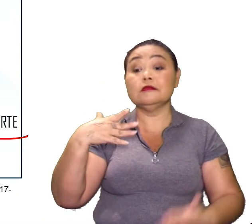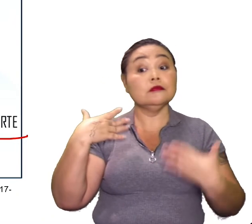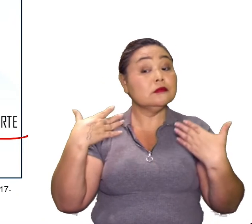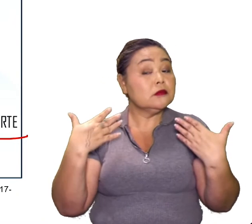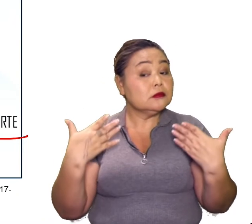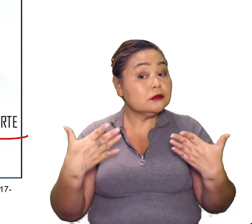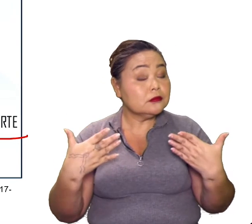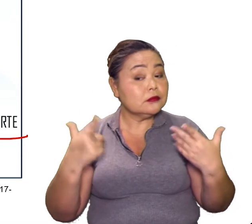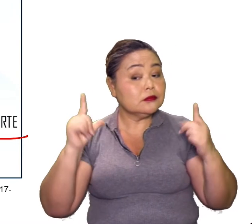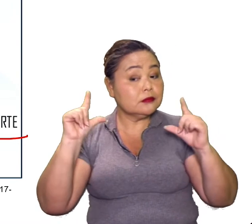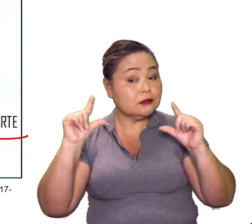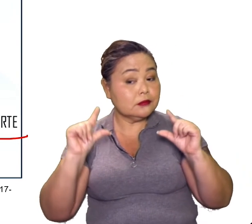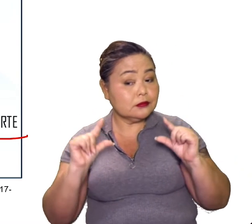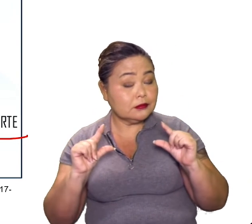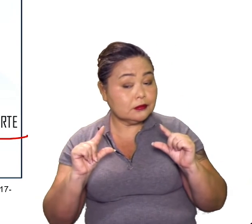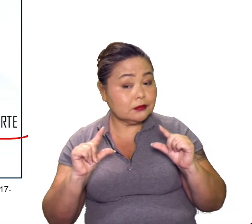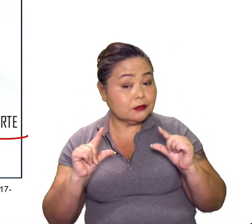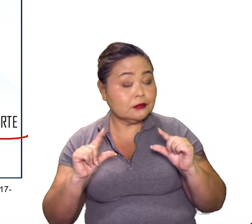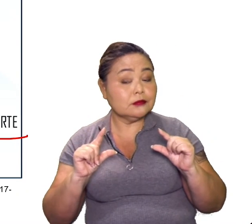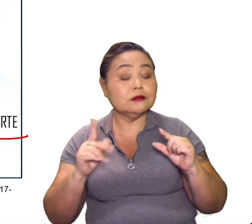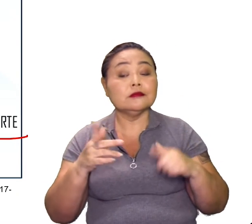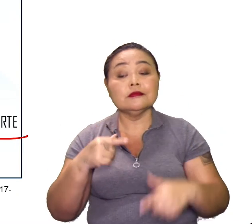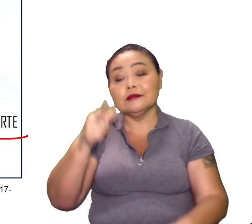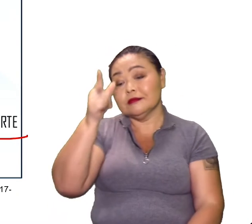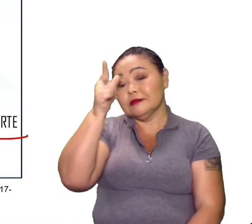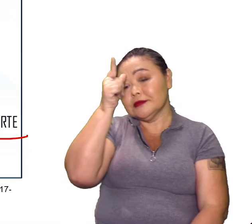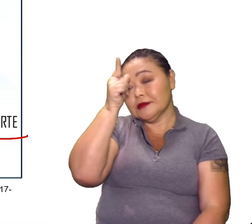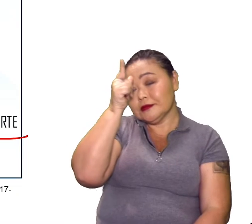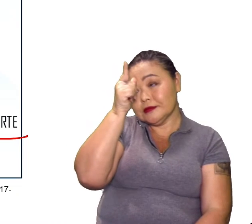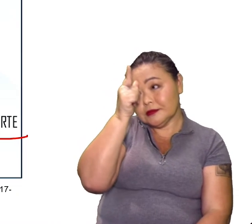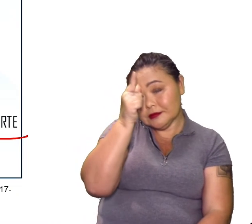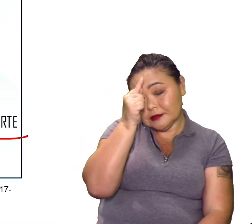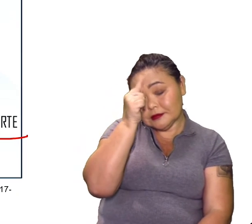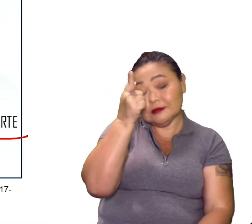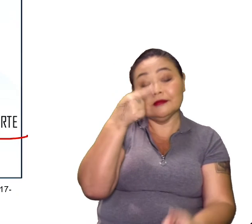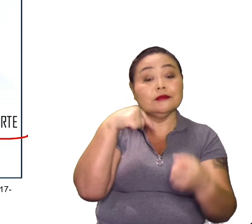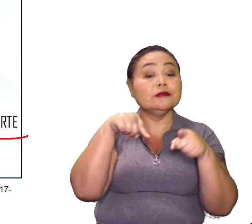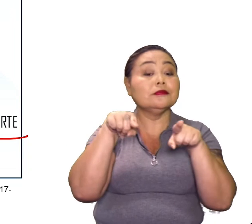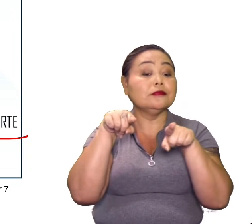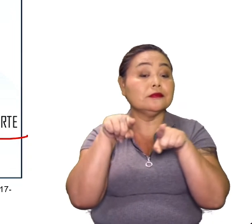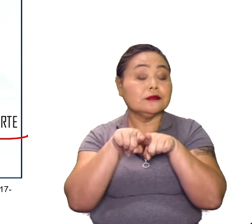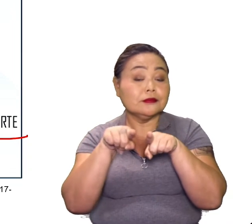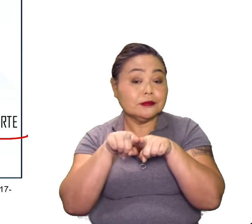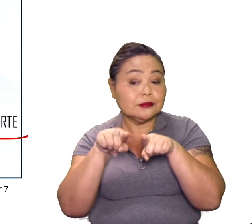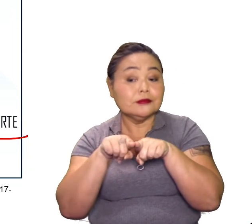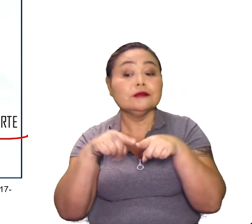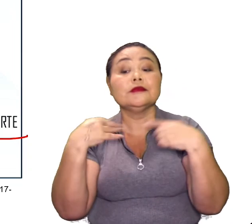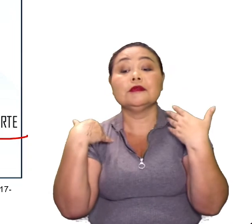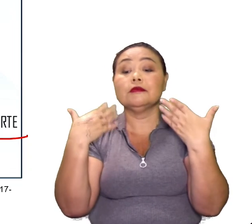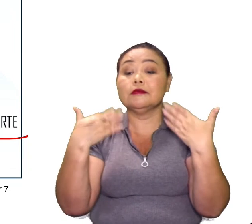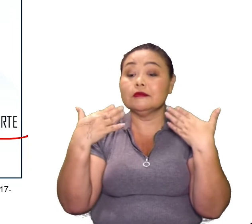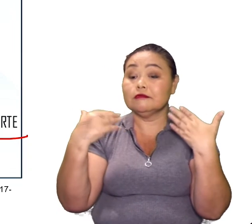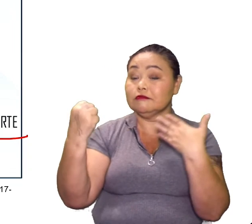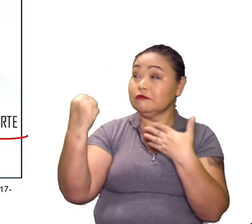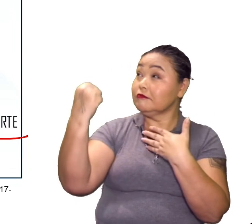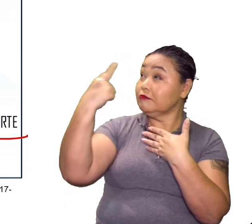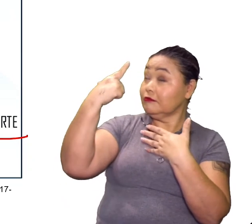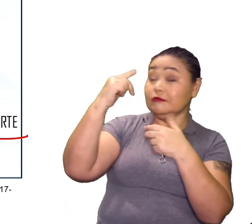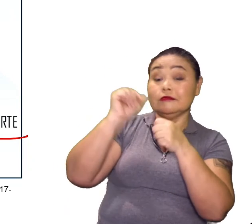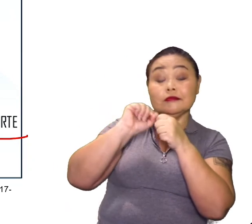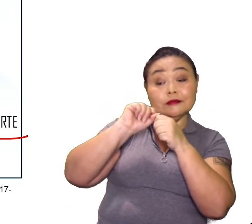frescor, um pouco mais de alívio no calor ou também na chuva, e aí entramos no